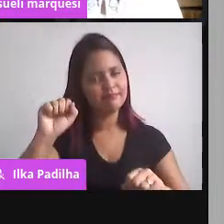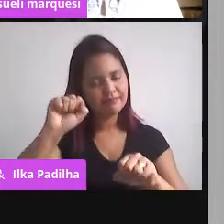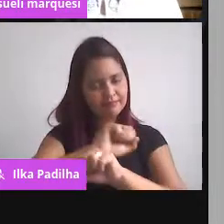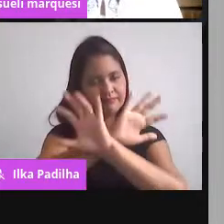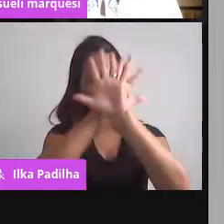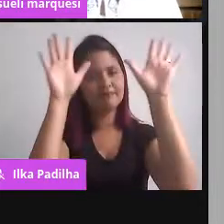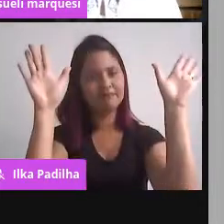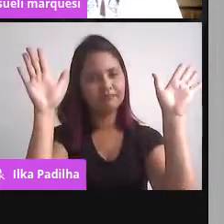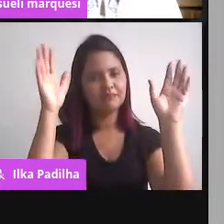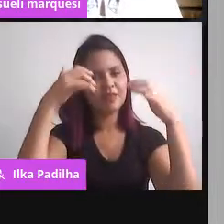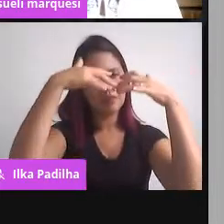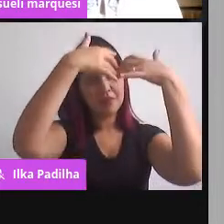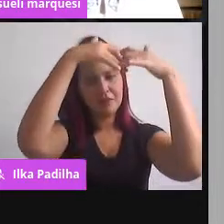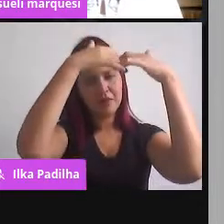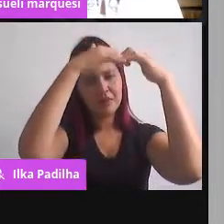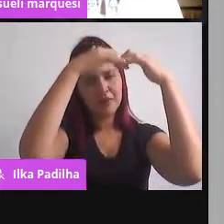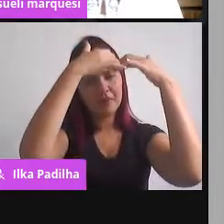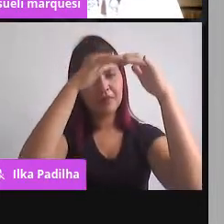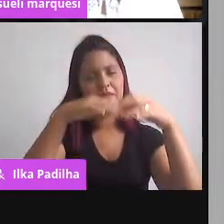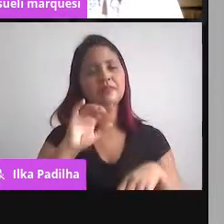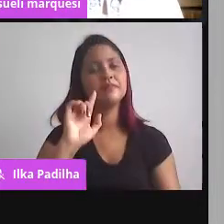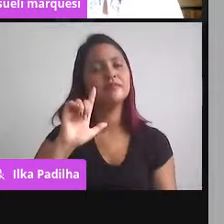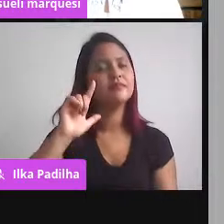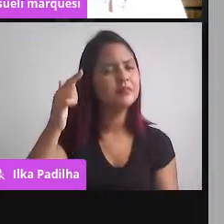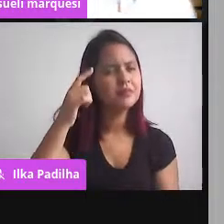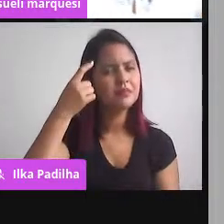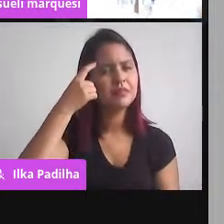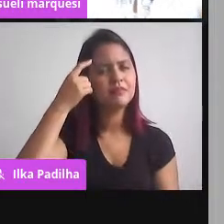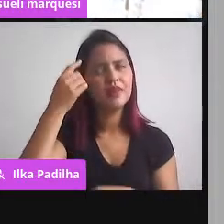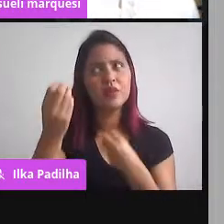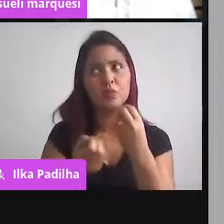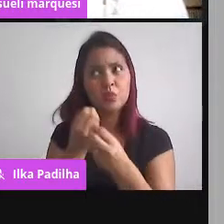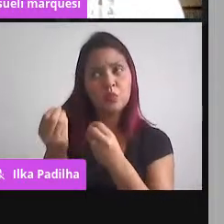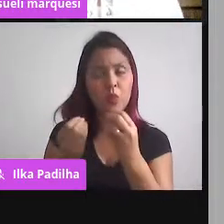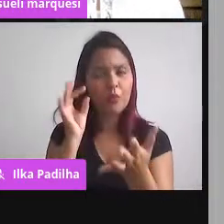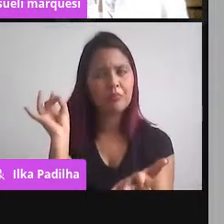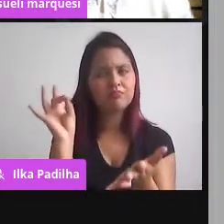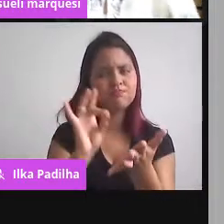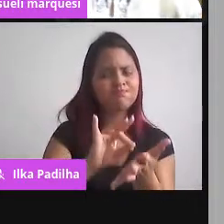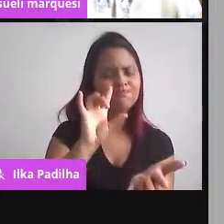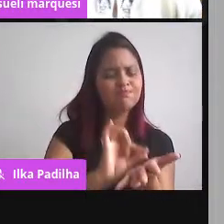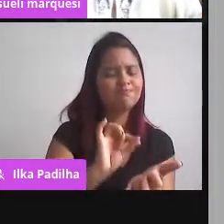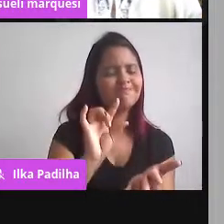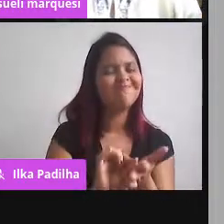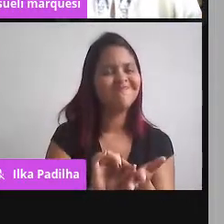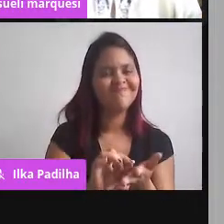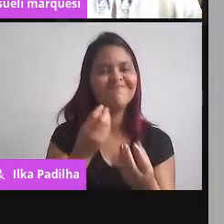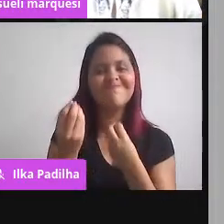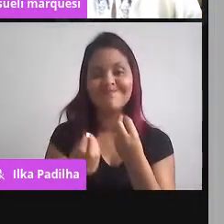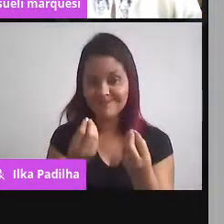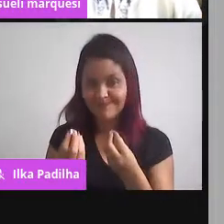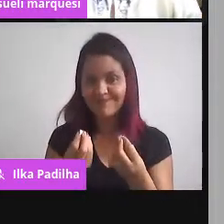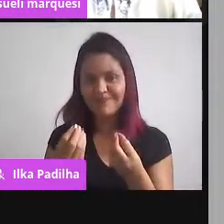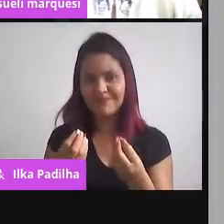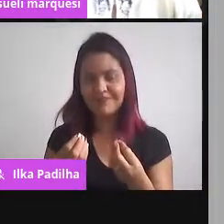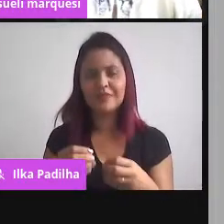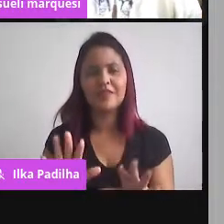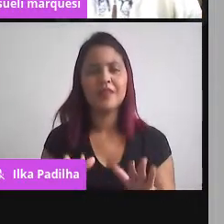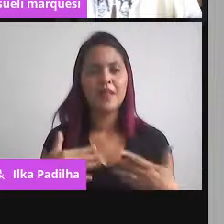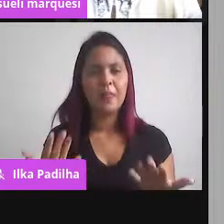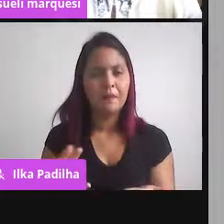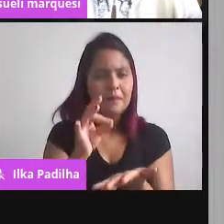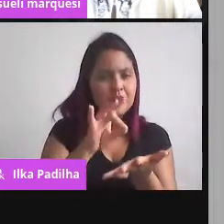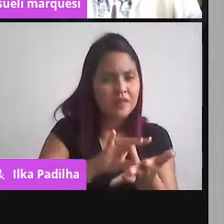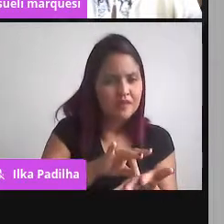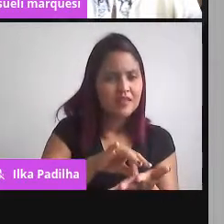e depois pensar na questão da aplicação. Além da aplicação no ensino presencial, remoto, em AD,